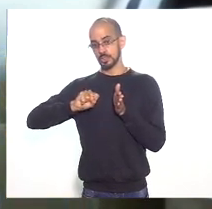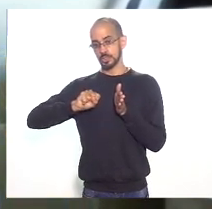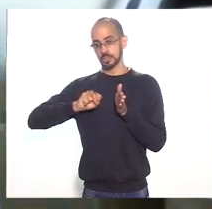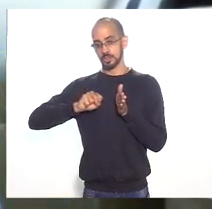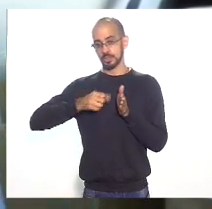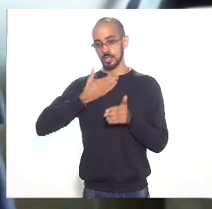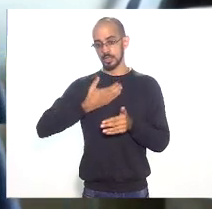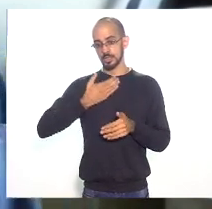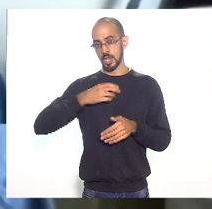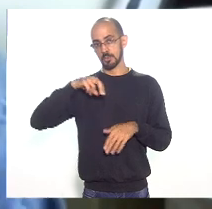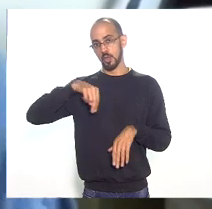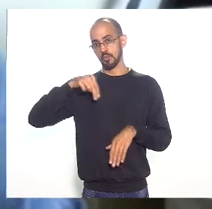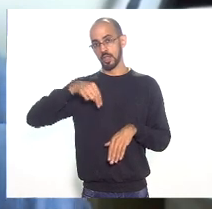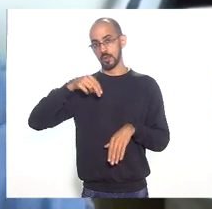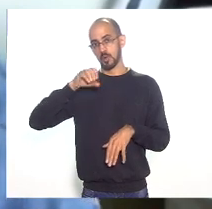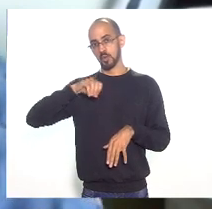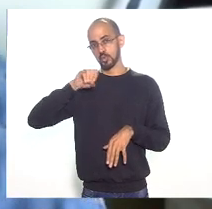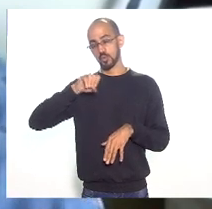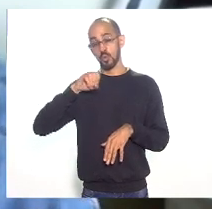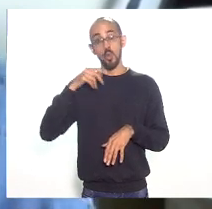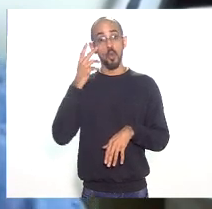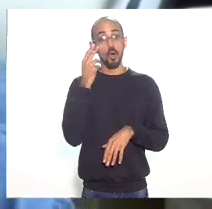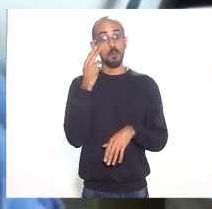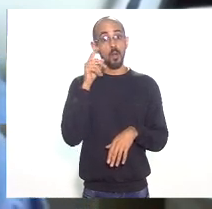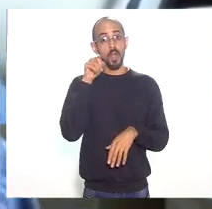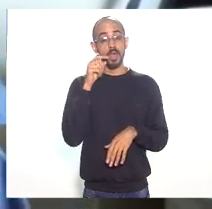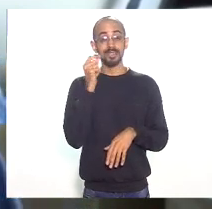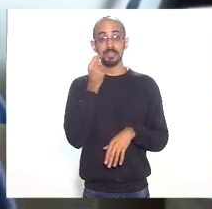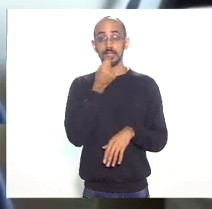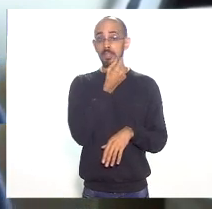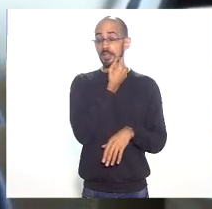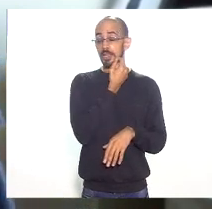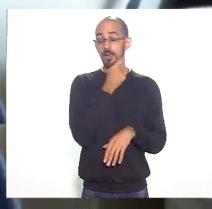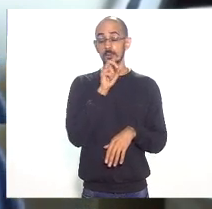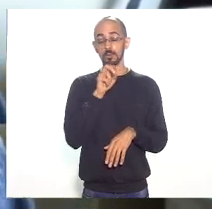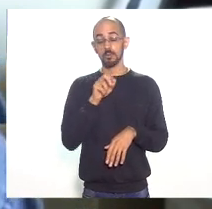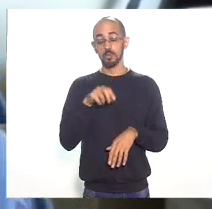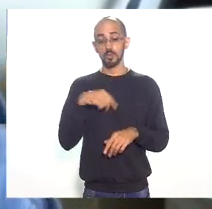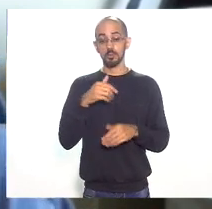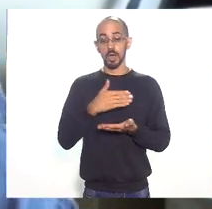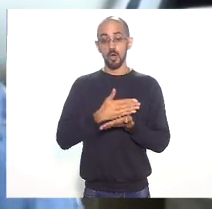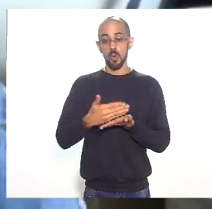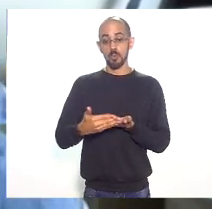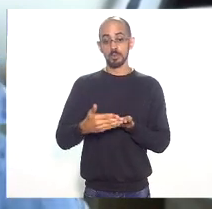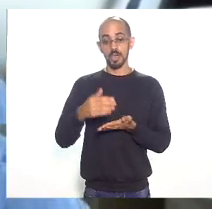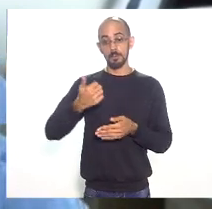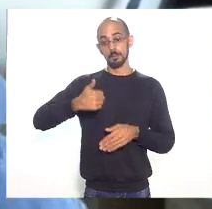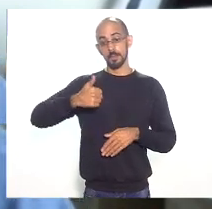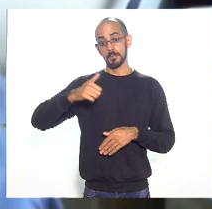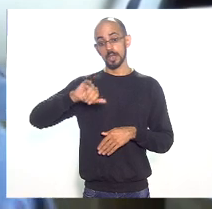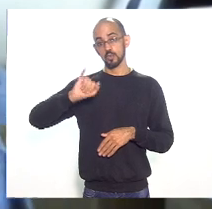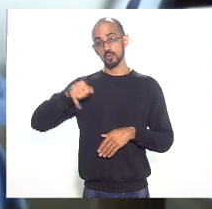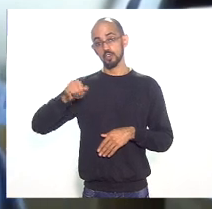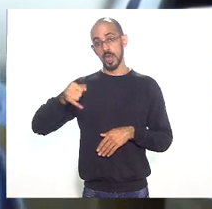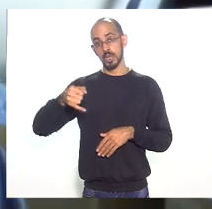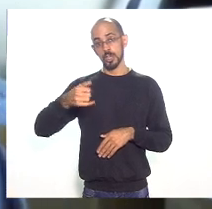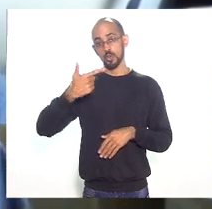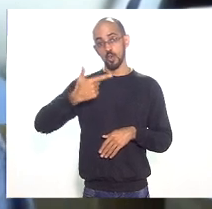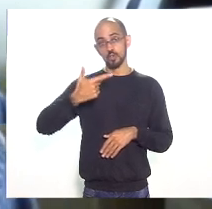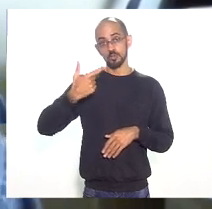o ideal era chegar em setembro para entrar em vigor em 1º de janeiro de